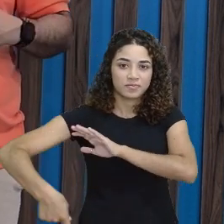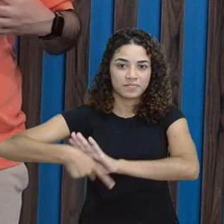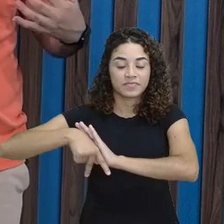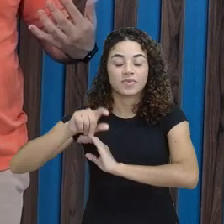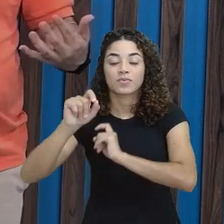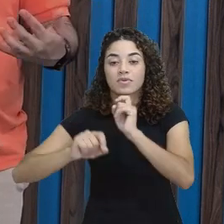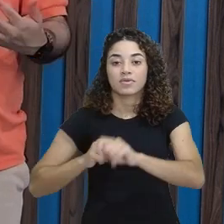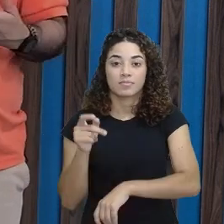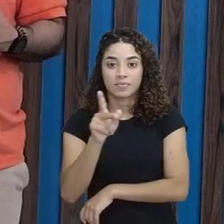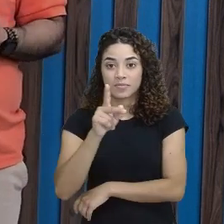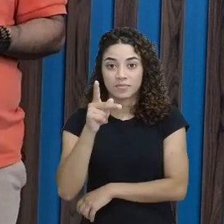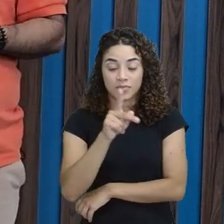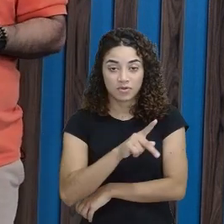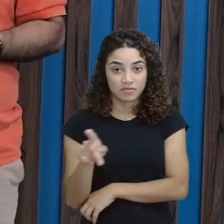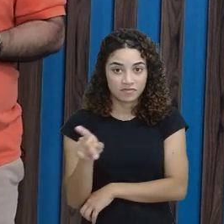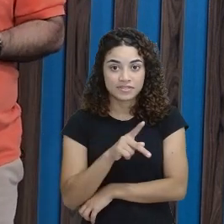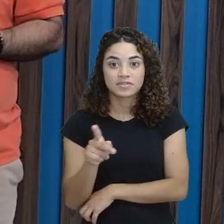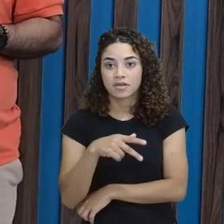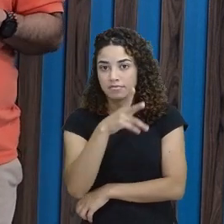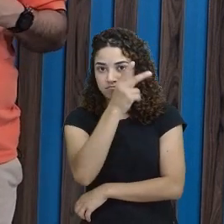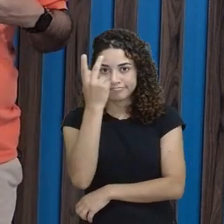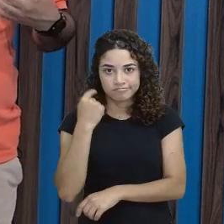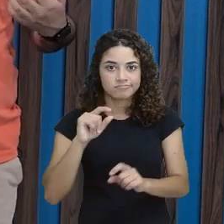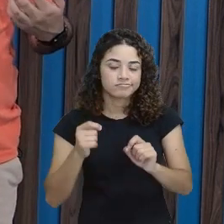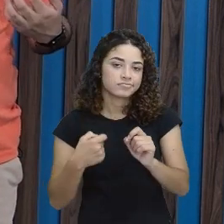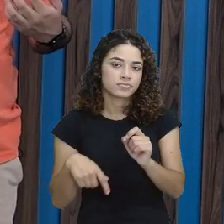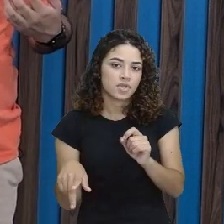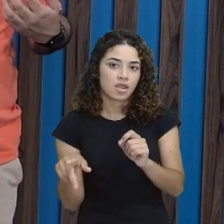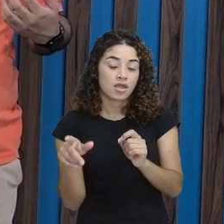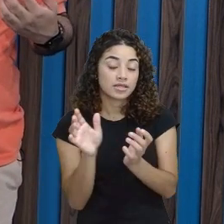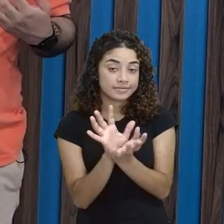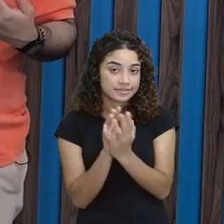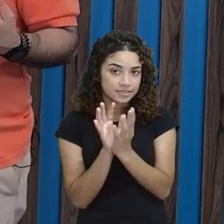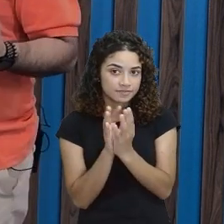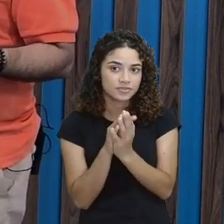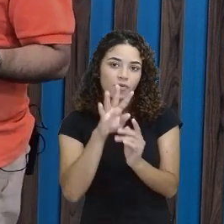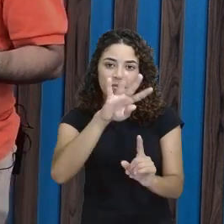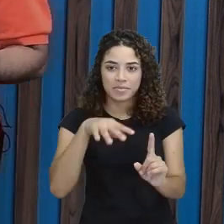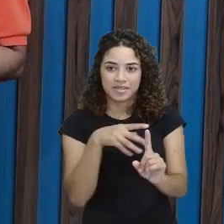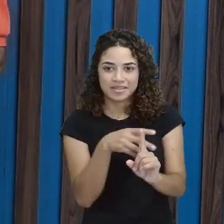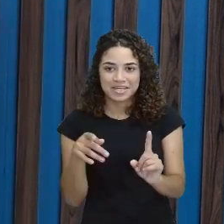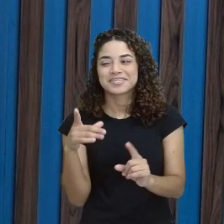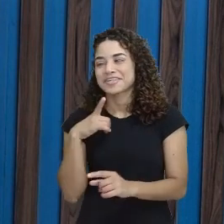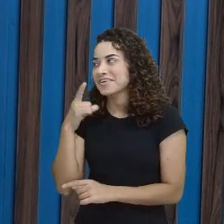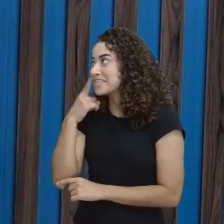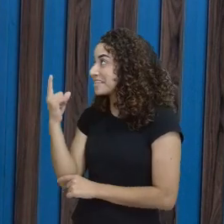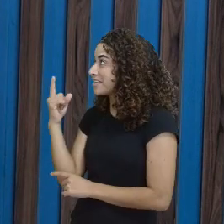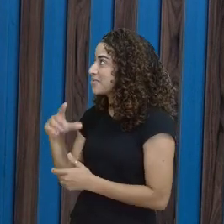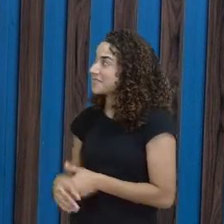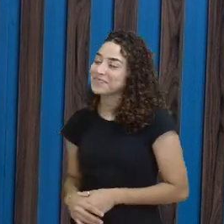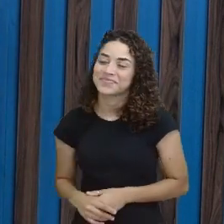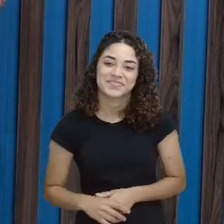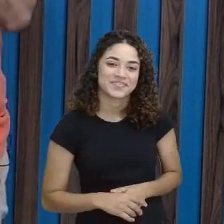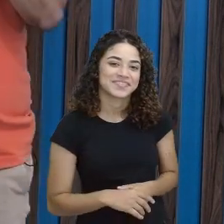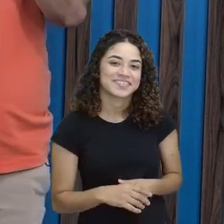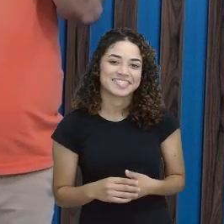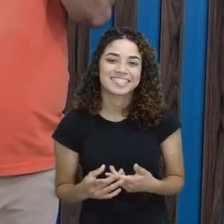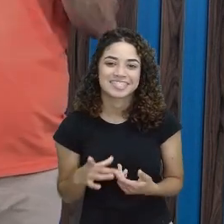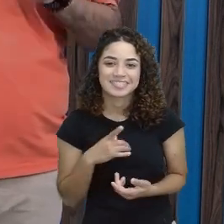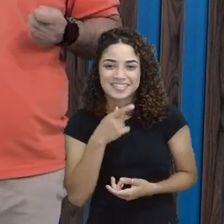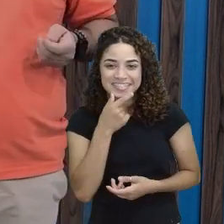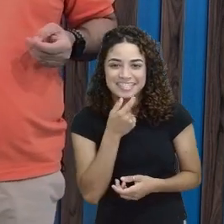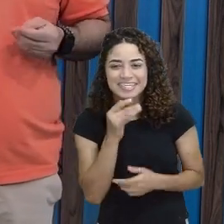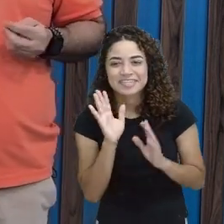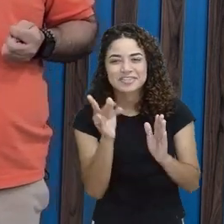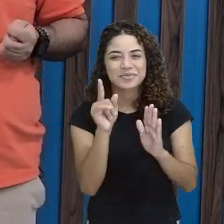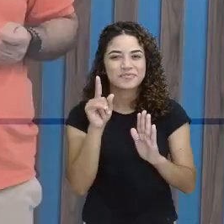né, da rede de Recife, e em homenagem a ele, a gente tem o nosso Fofozinho, né, que já